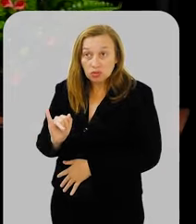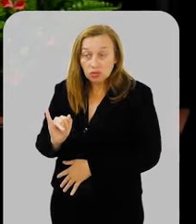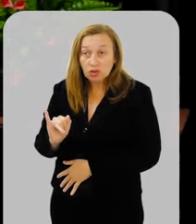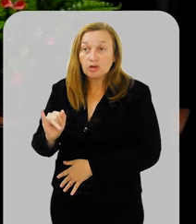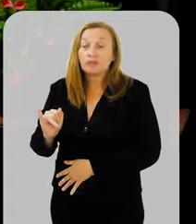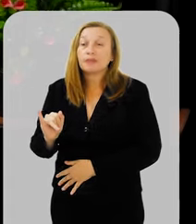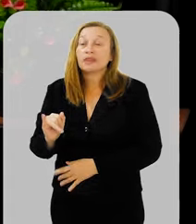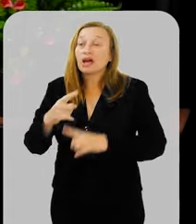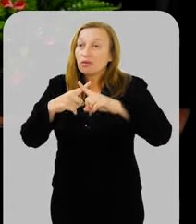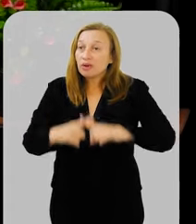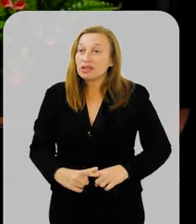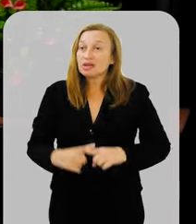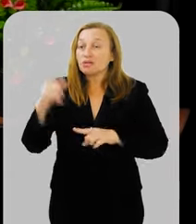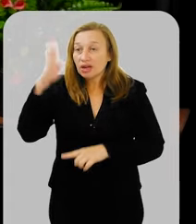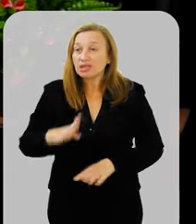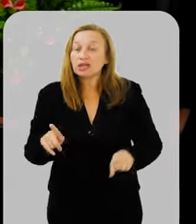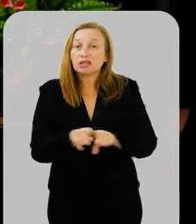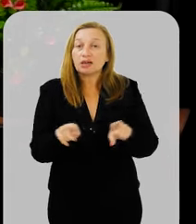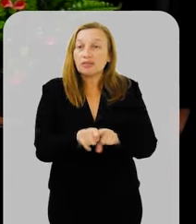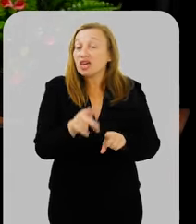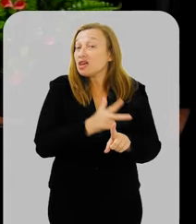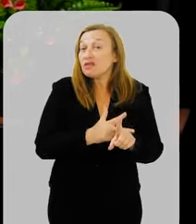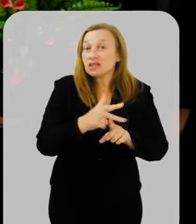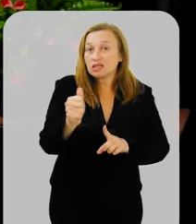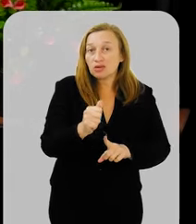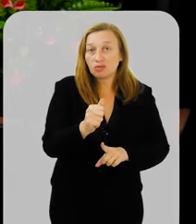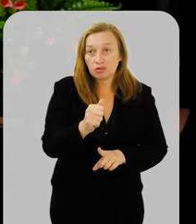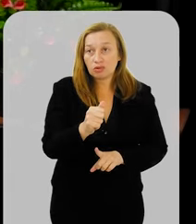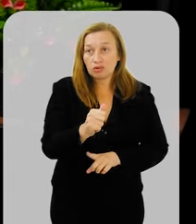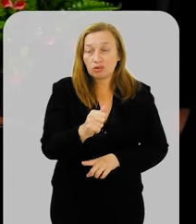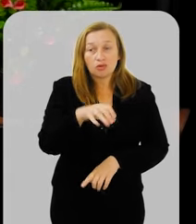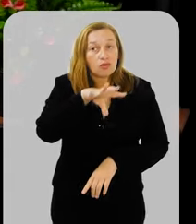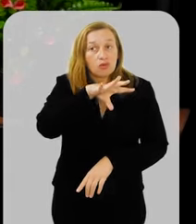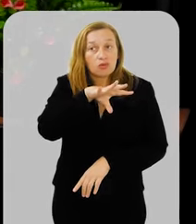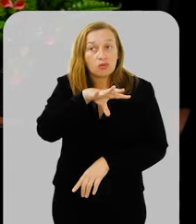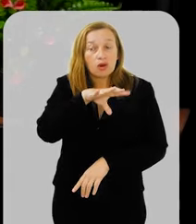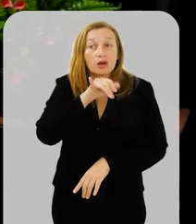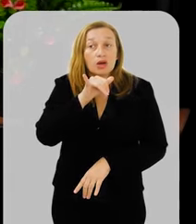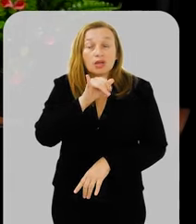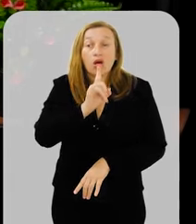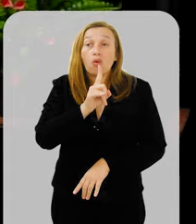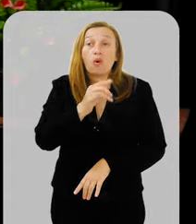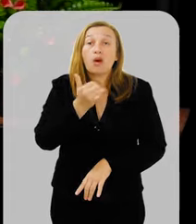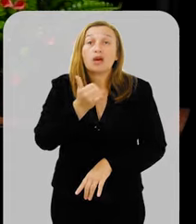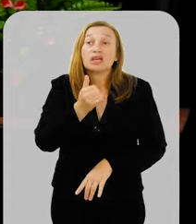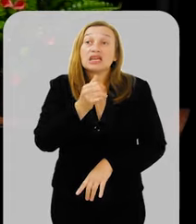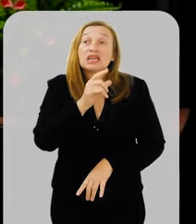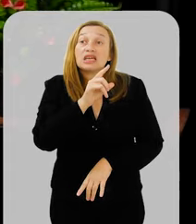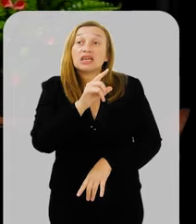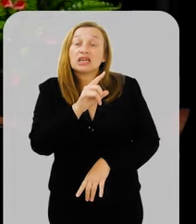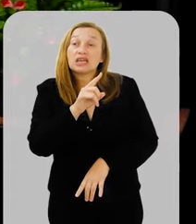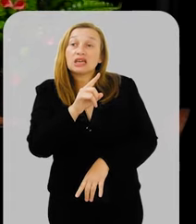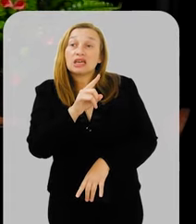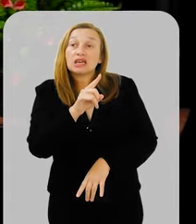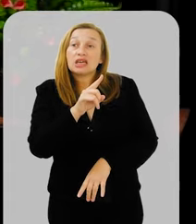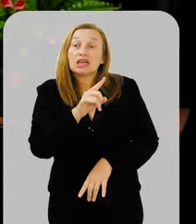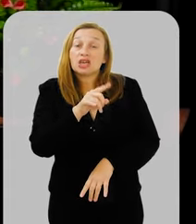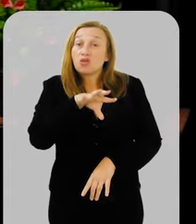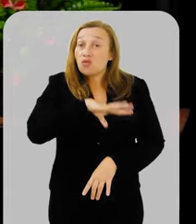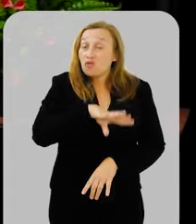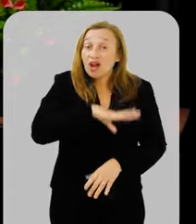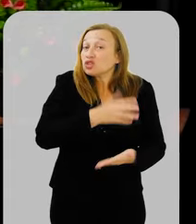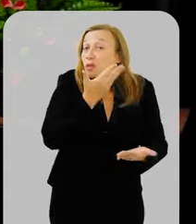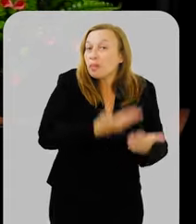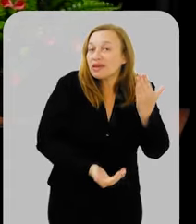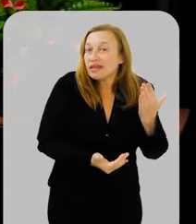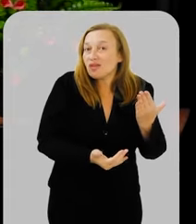o Campeonato Brasileiro também e venceu o Vasco na final da venceu o Vasco, não, perdão. Eliminou o Vasco na semifinal do Campeonato Carioca.